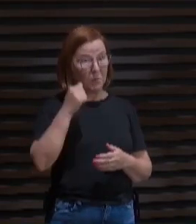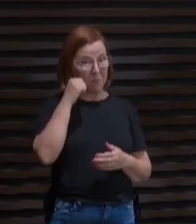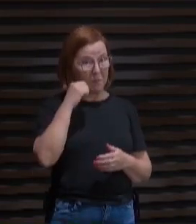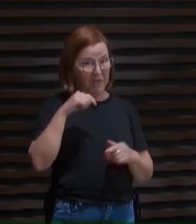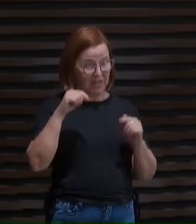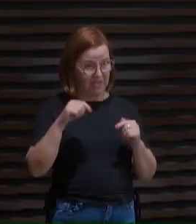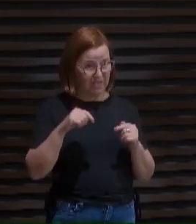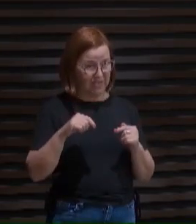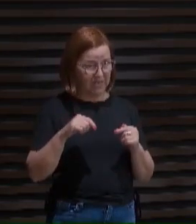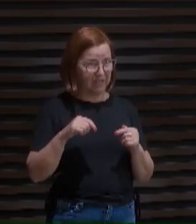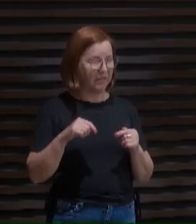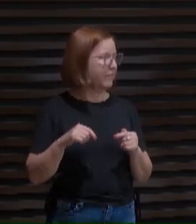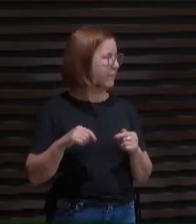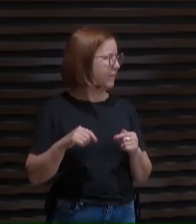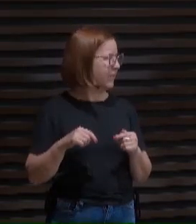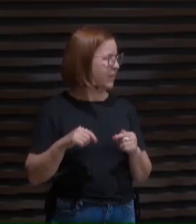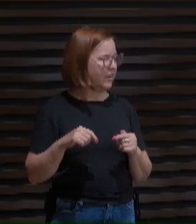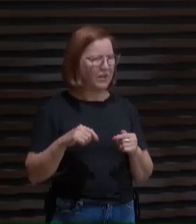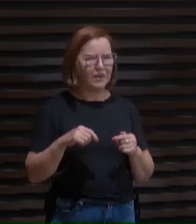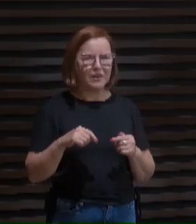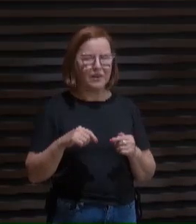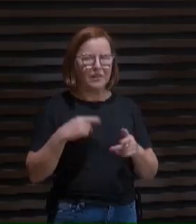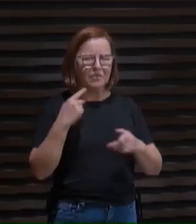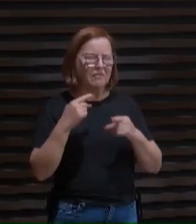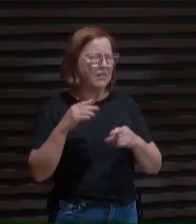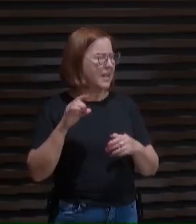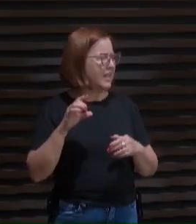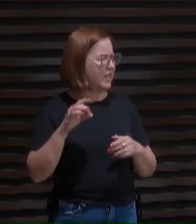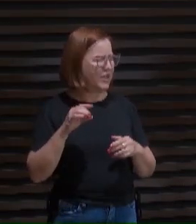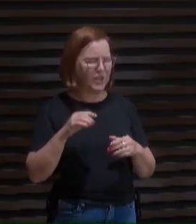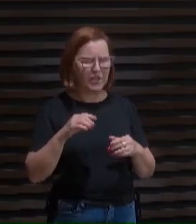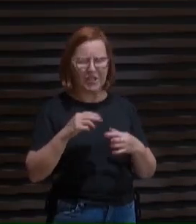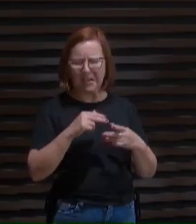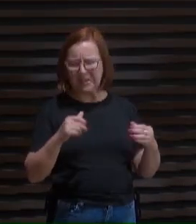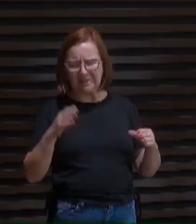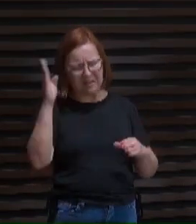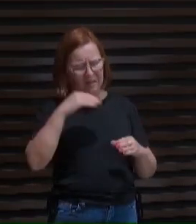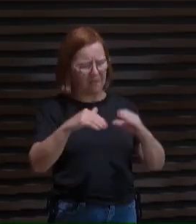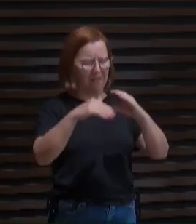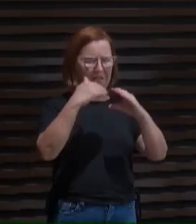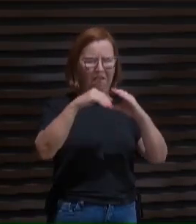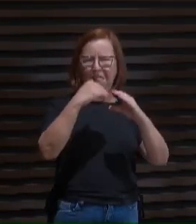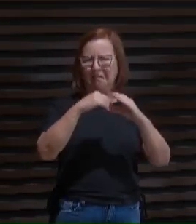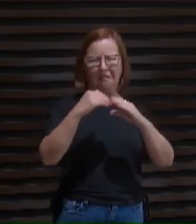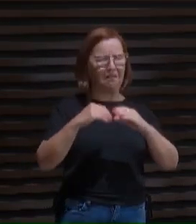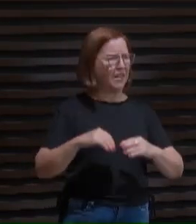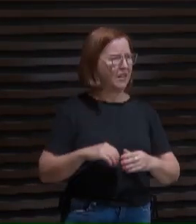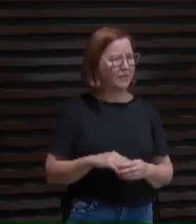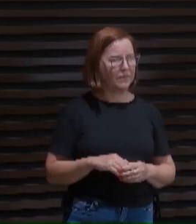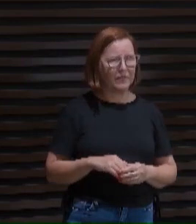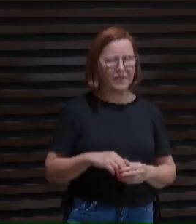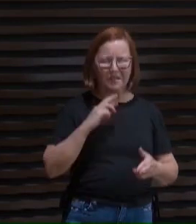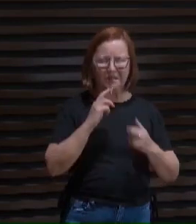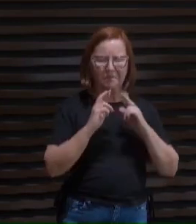Ela já mandou negócio de aposentadoria, que agora vai acabar, o governo vai tomar e vai, e já passou não sei quantos meses e tá, o negócio está